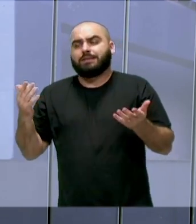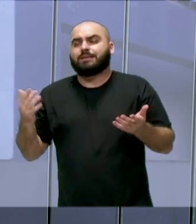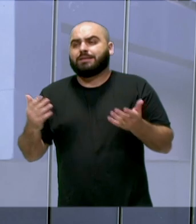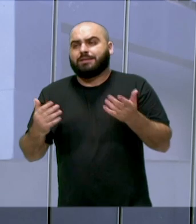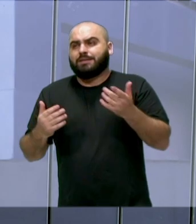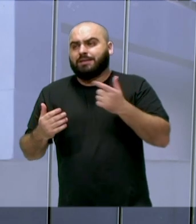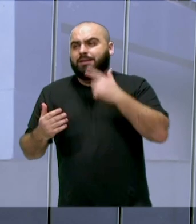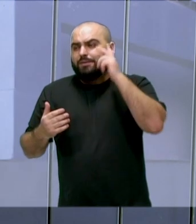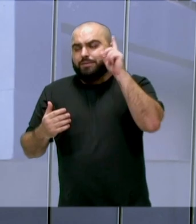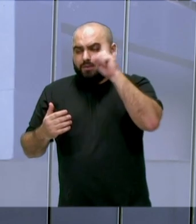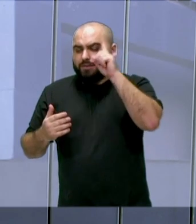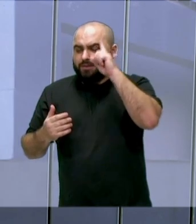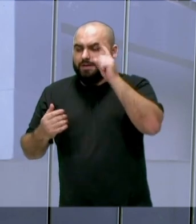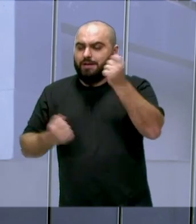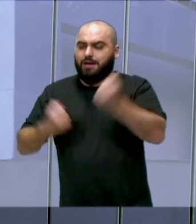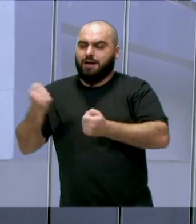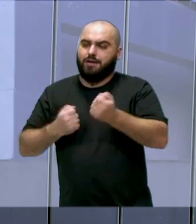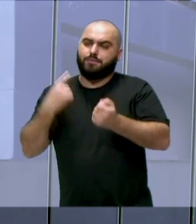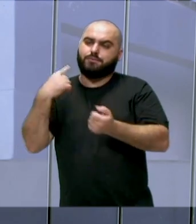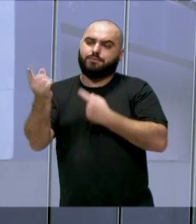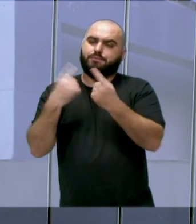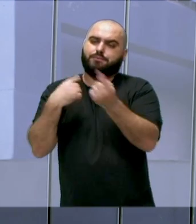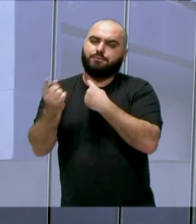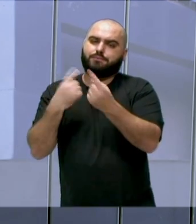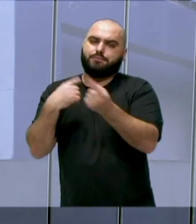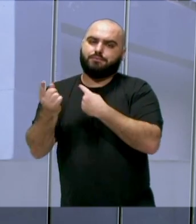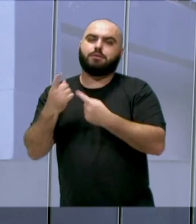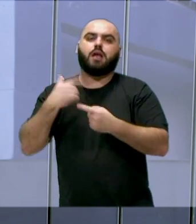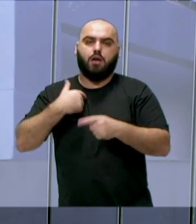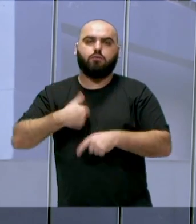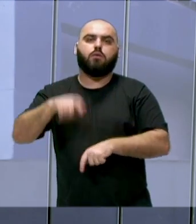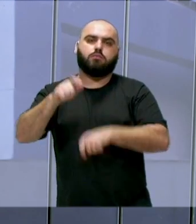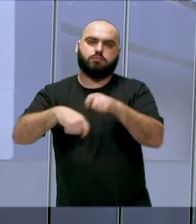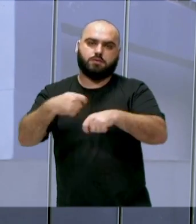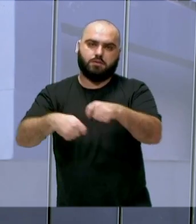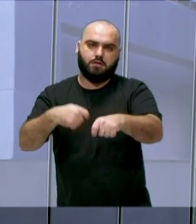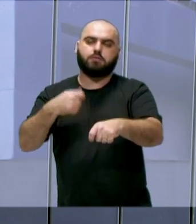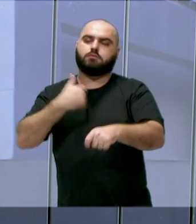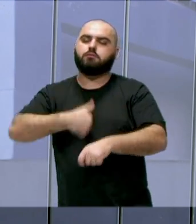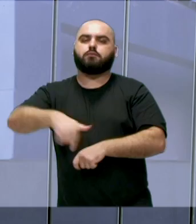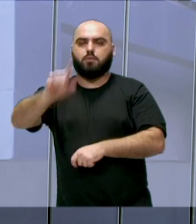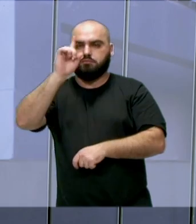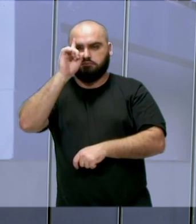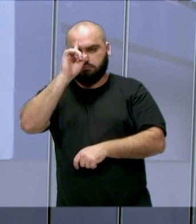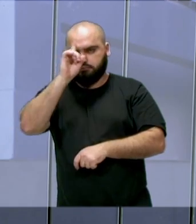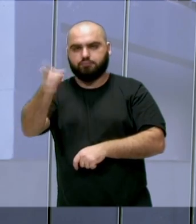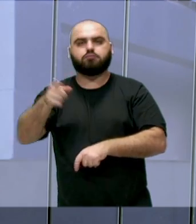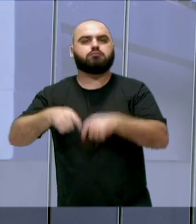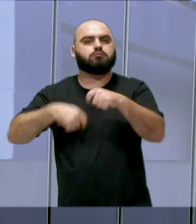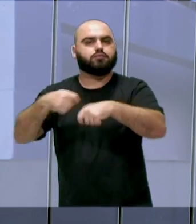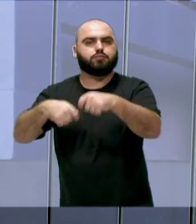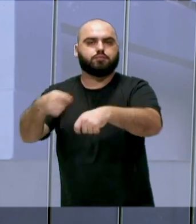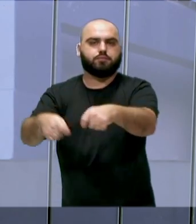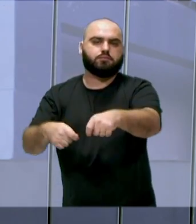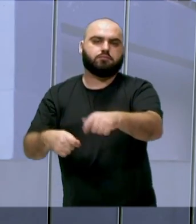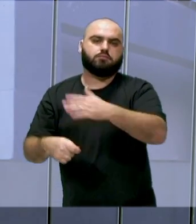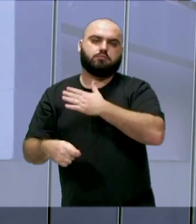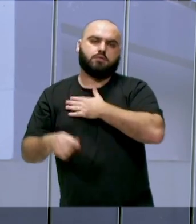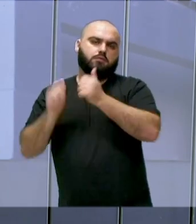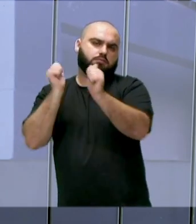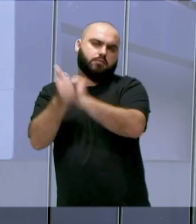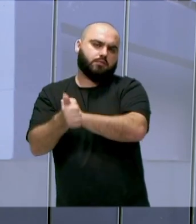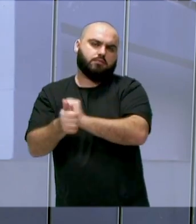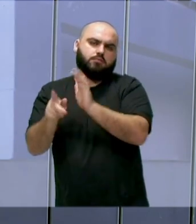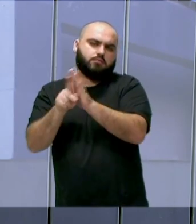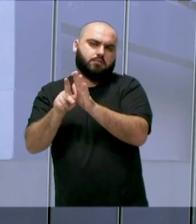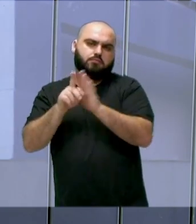ali diariamente, de carro muitas vezes. Eu costumo pedalar, é uma rota que eu faço também de bicicleta no meu pedal esportivo, no meu